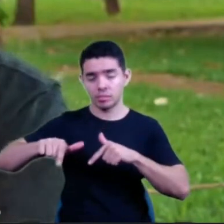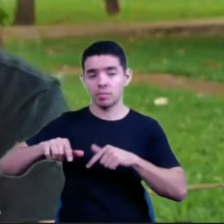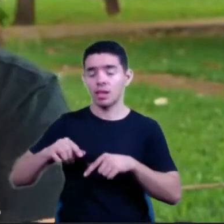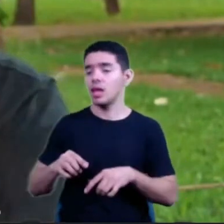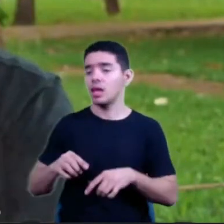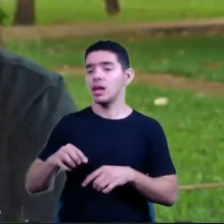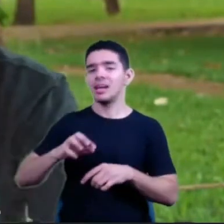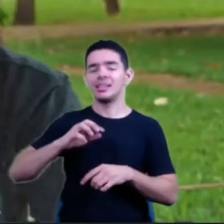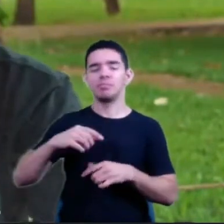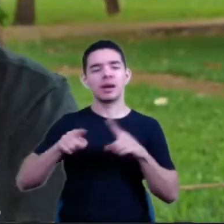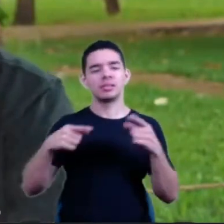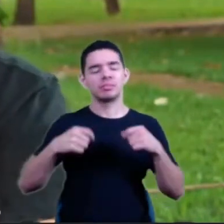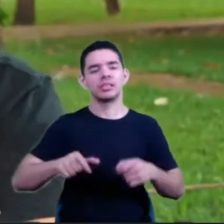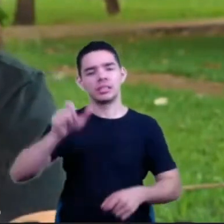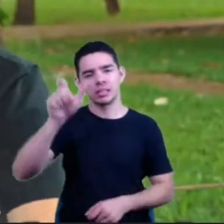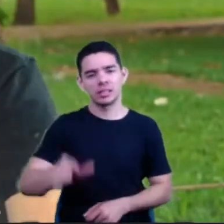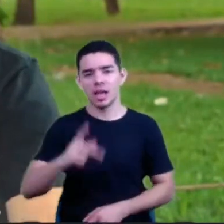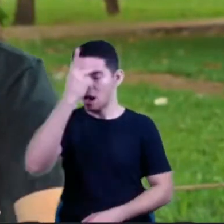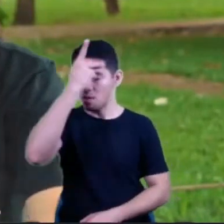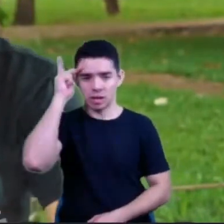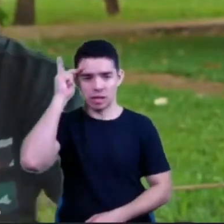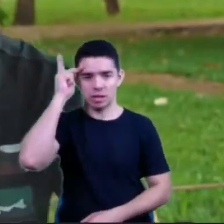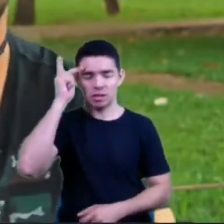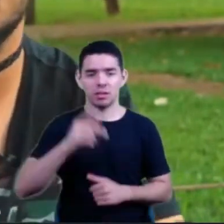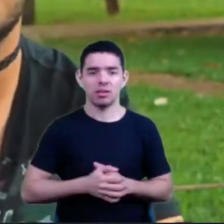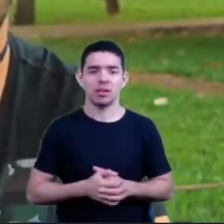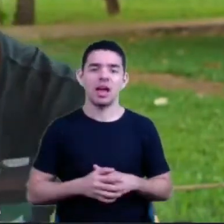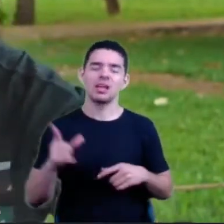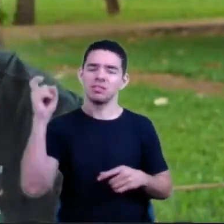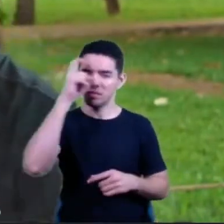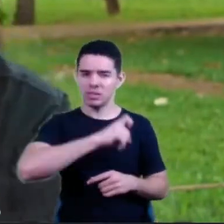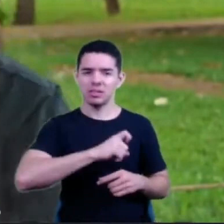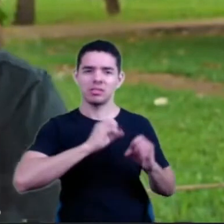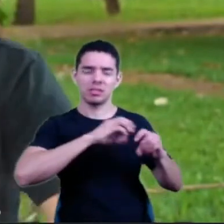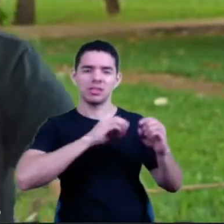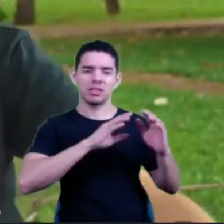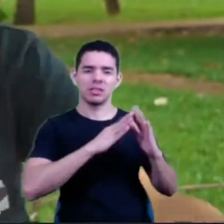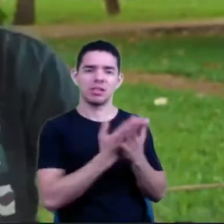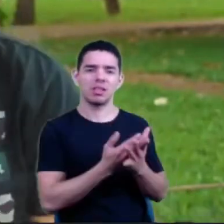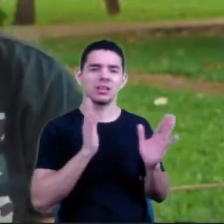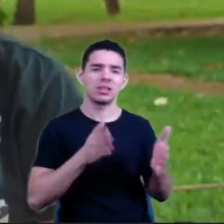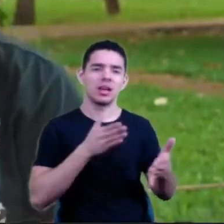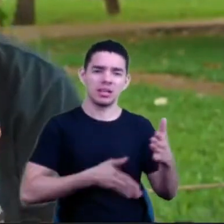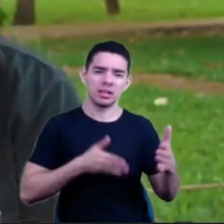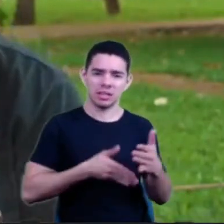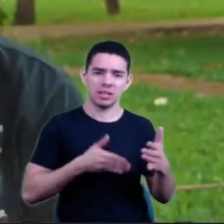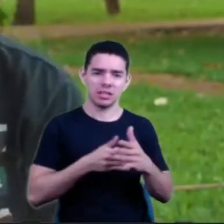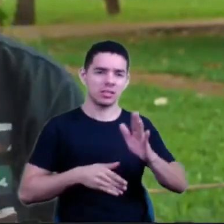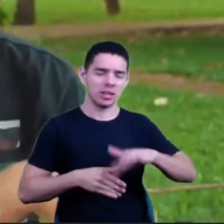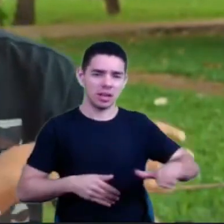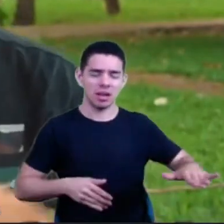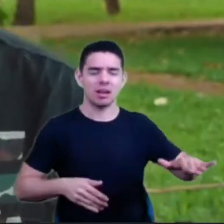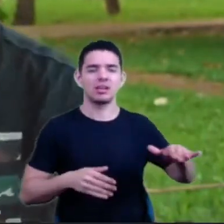é. Eu acho isso muito difícil, acho um discurso muito complicado de se colocar numa escola. A gente já restringe desde pequeno e